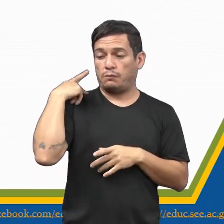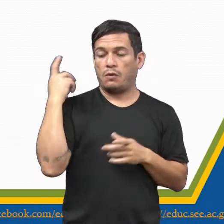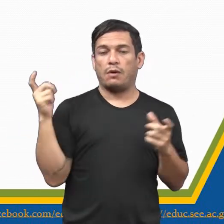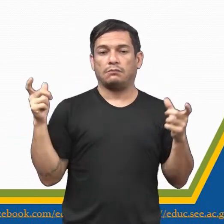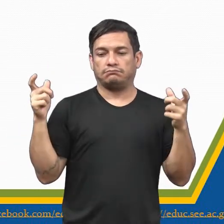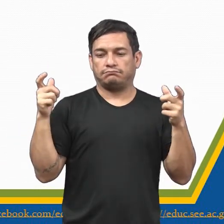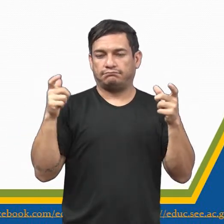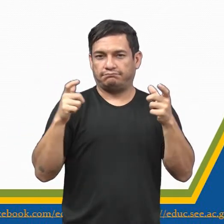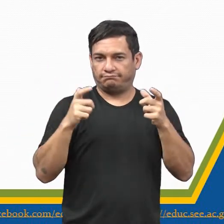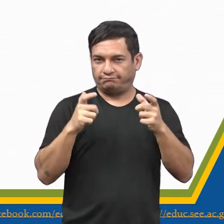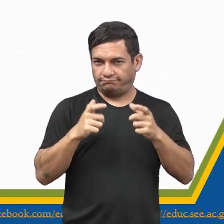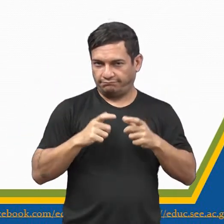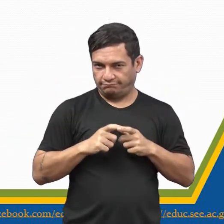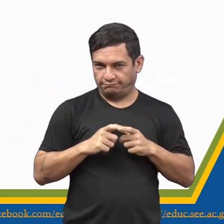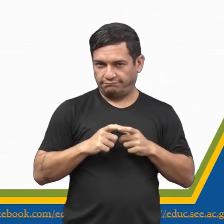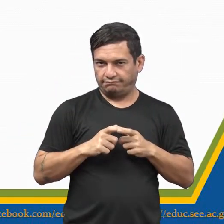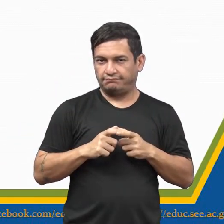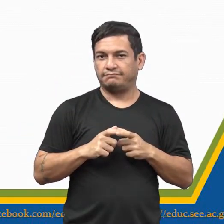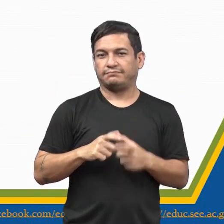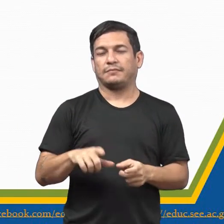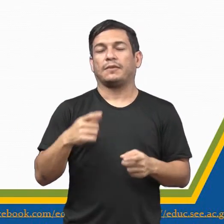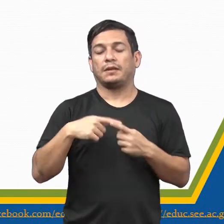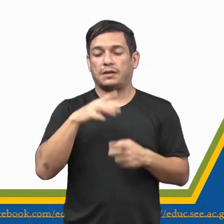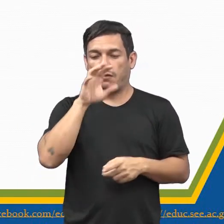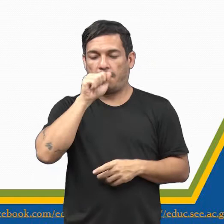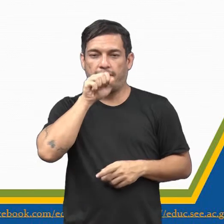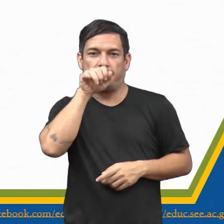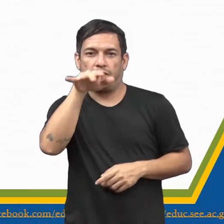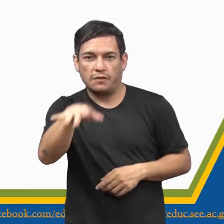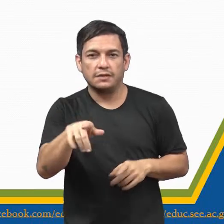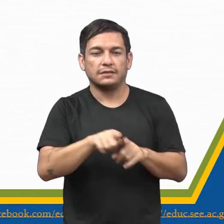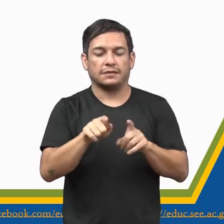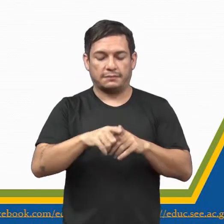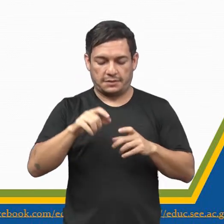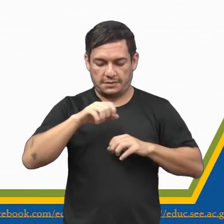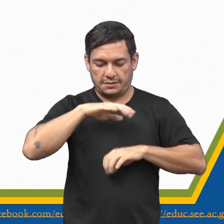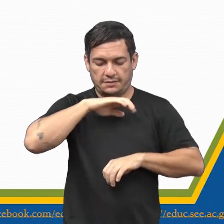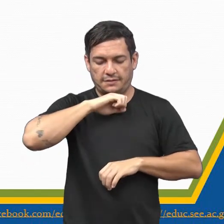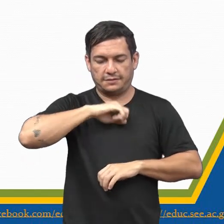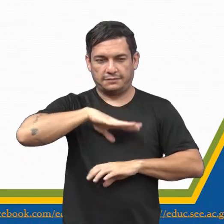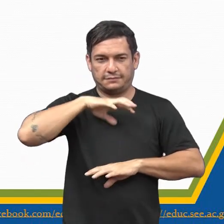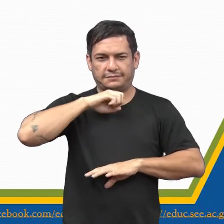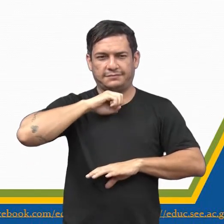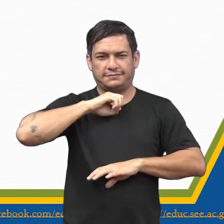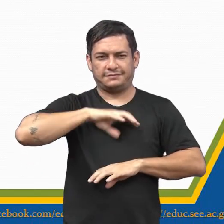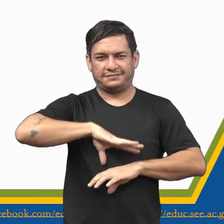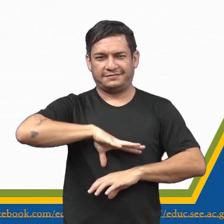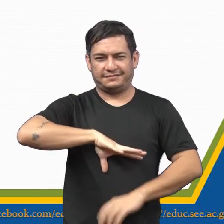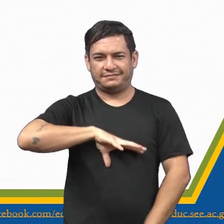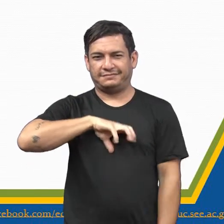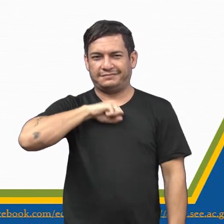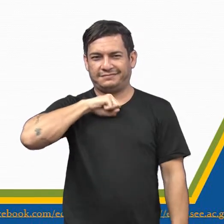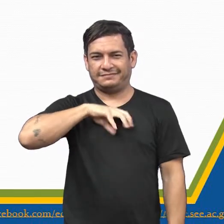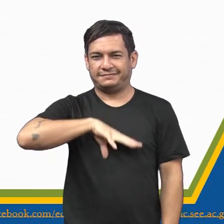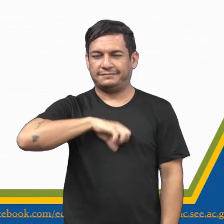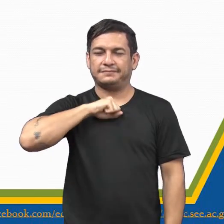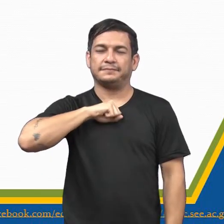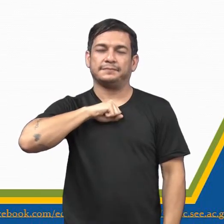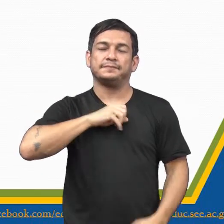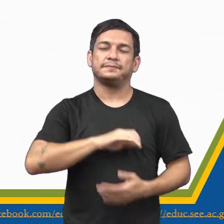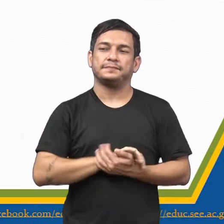está colocando o ar para fora, e o diafragma também relaxa, e aí ele volta para a posição dele mais um pouco